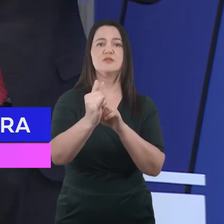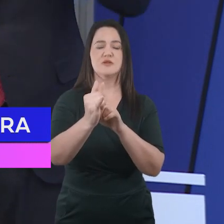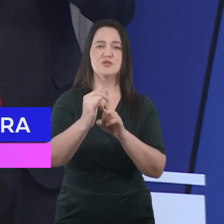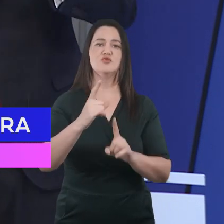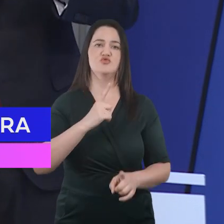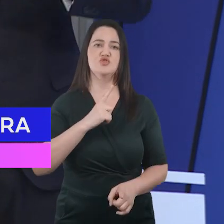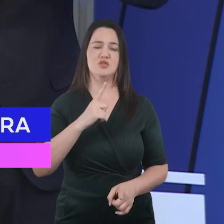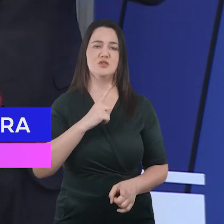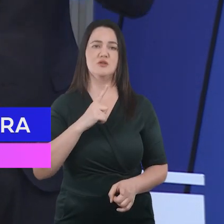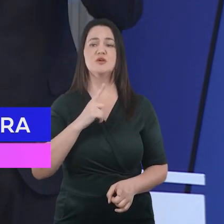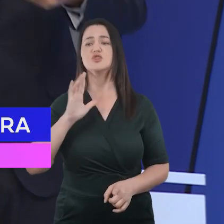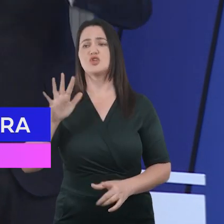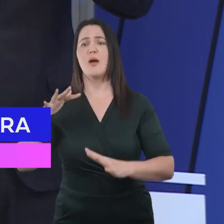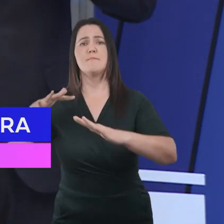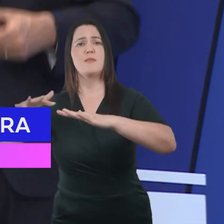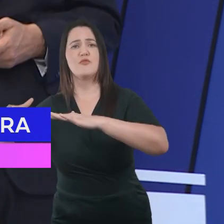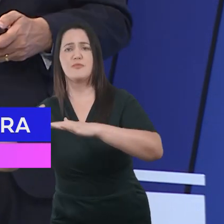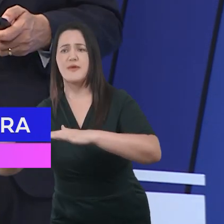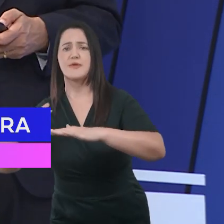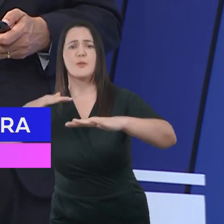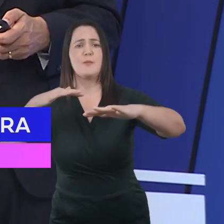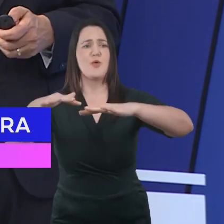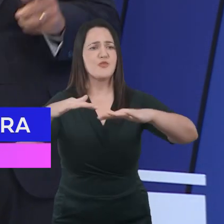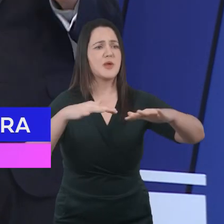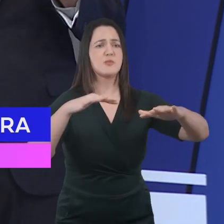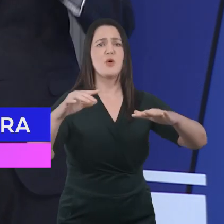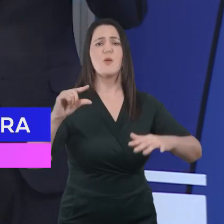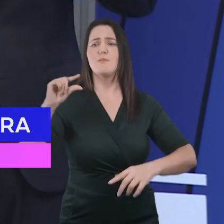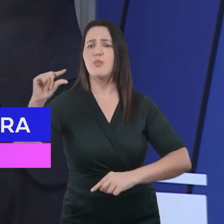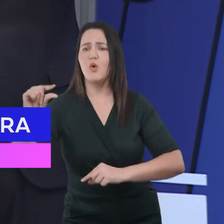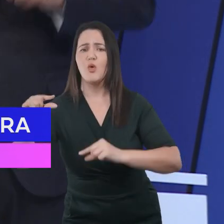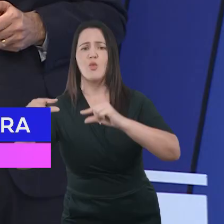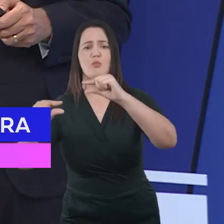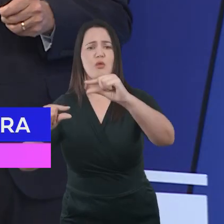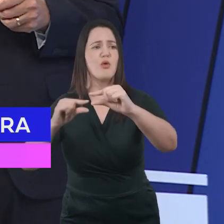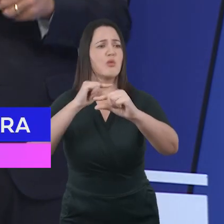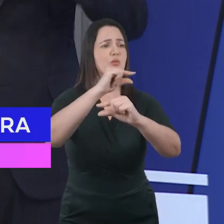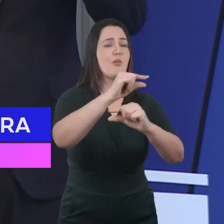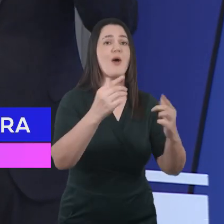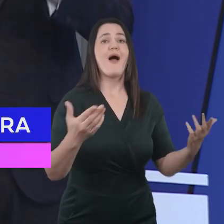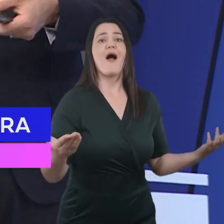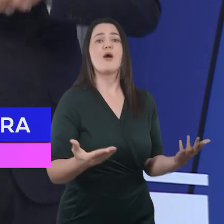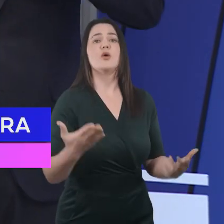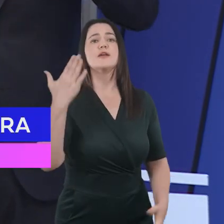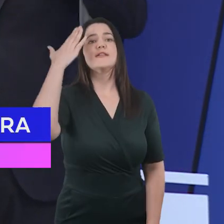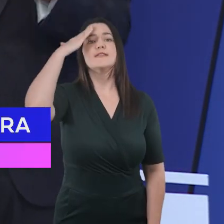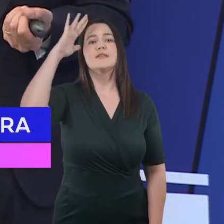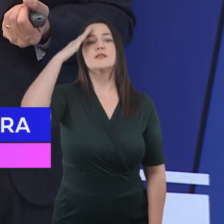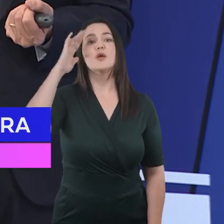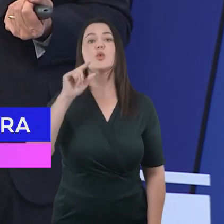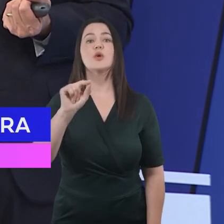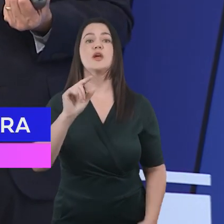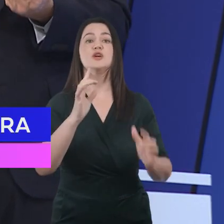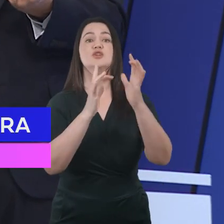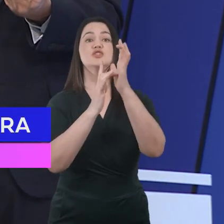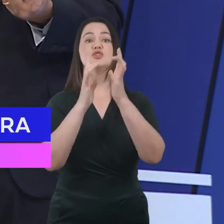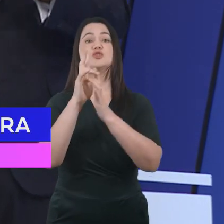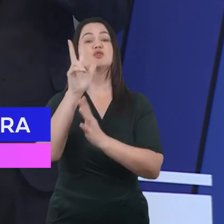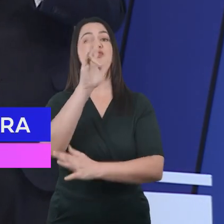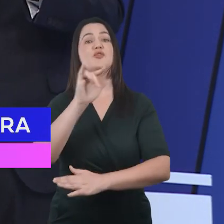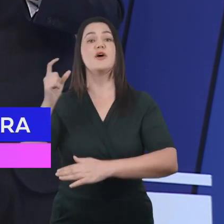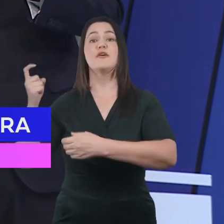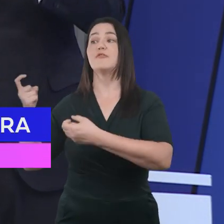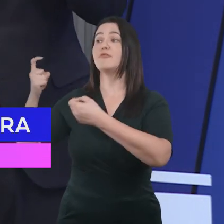as verdades acrescentadas pelo movimento millerita, dessa luz que vai brilhando mais e mais,